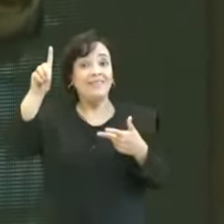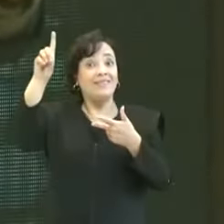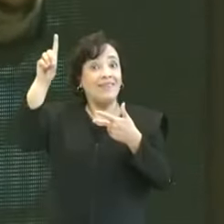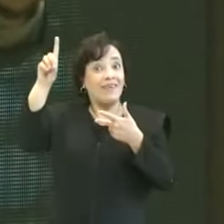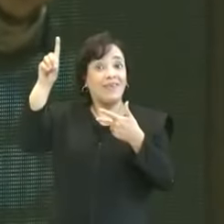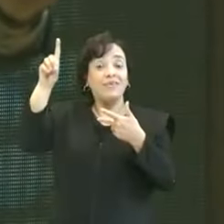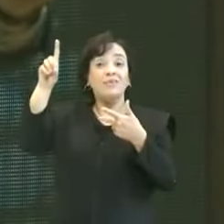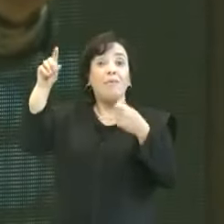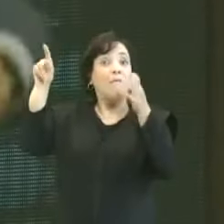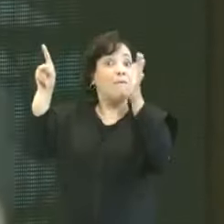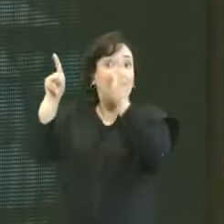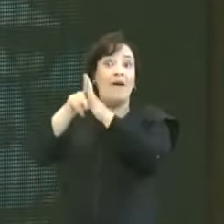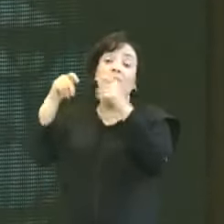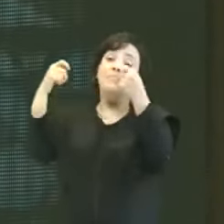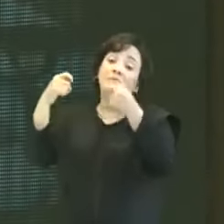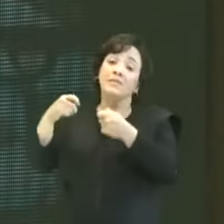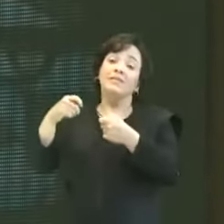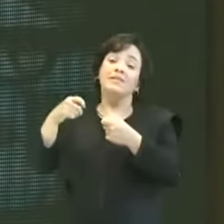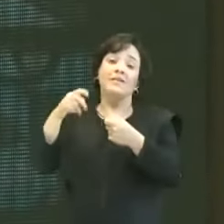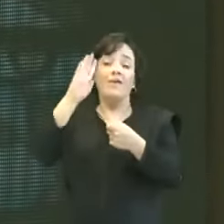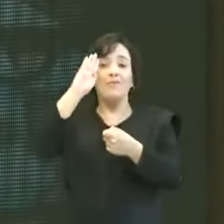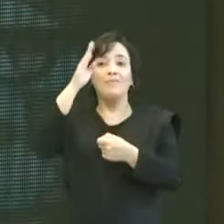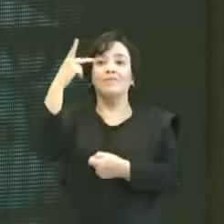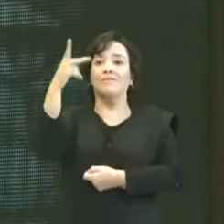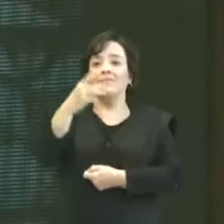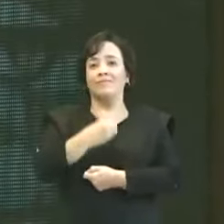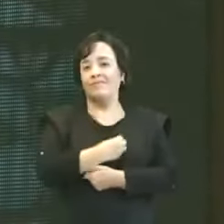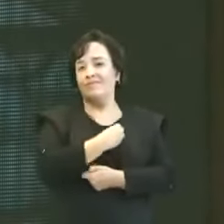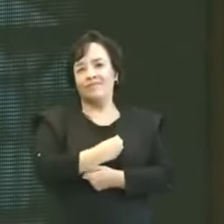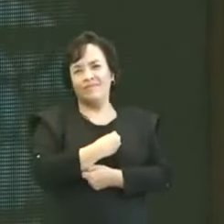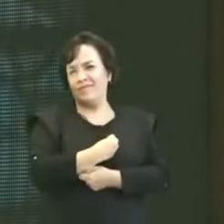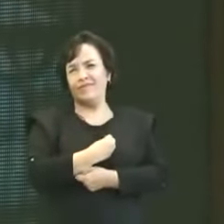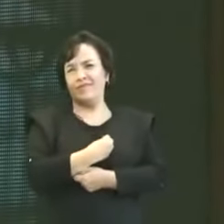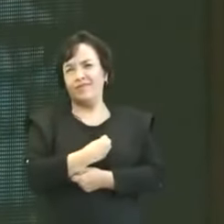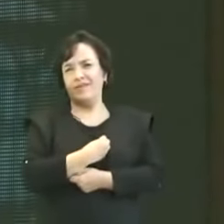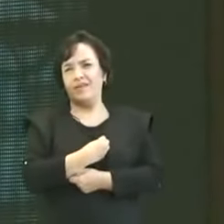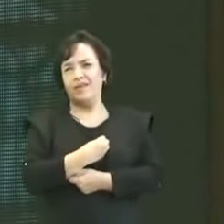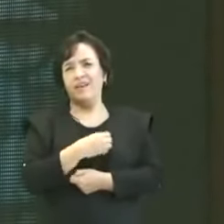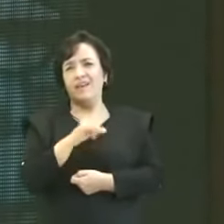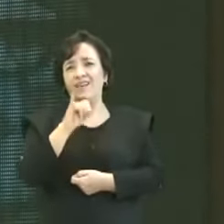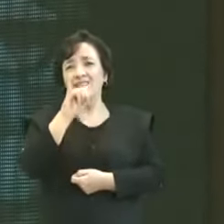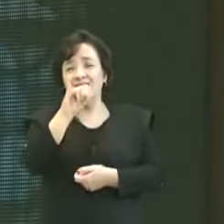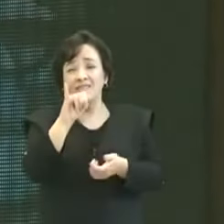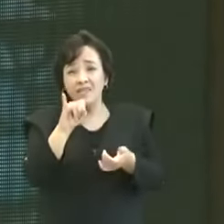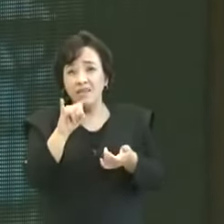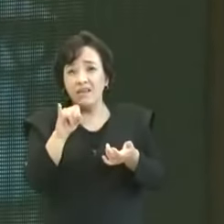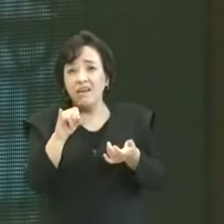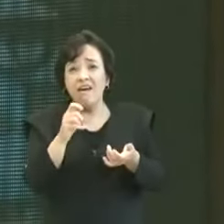propósito. Se eles não forem, amanhã você vai parar de orar.